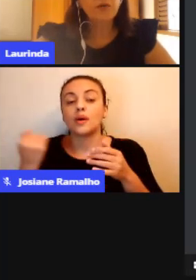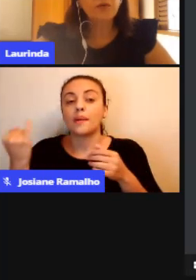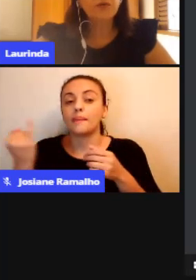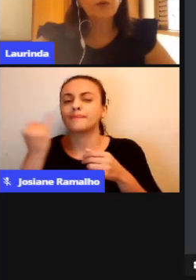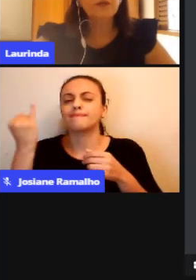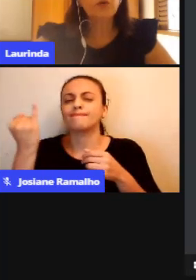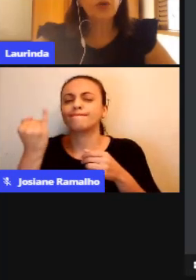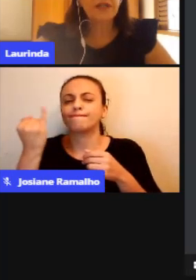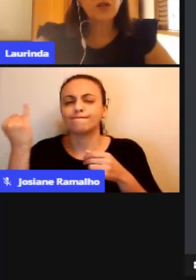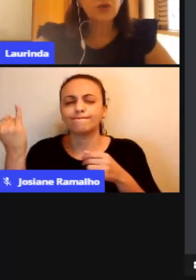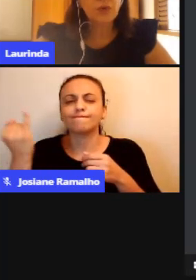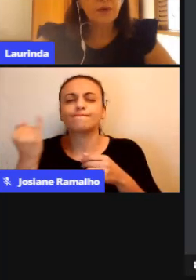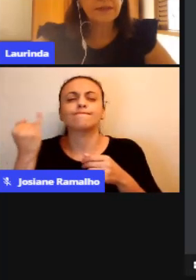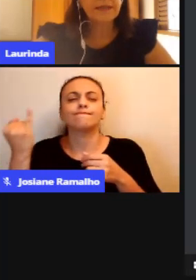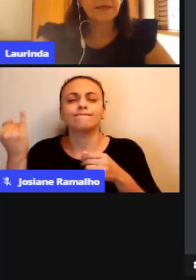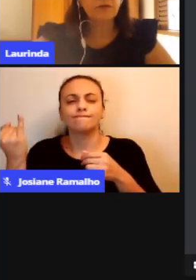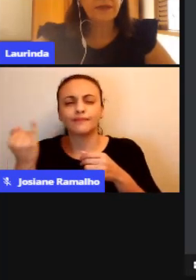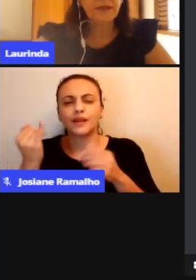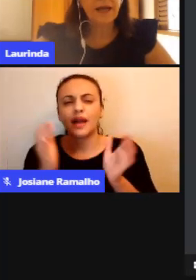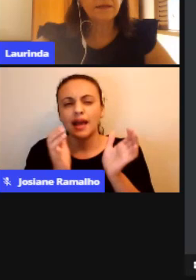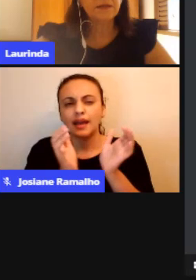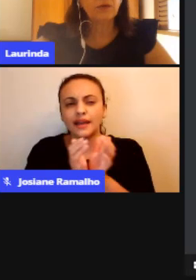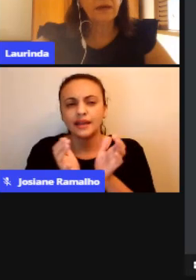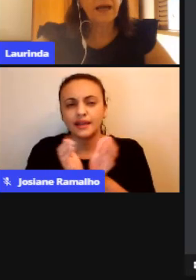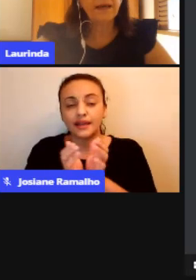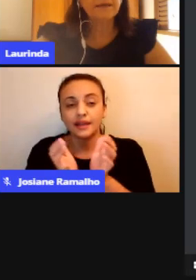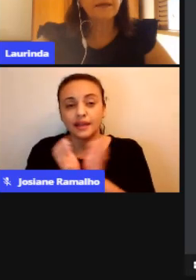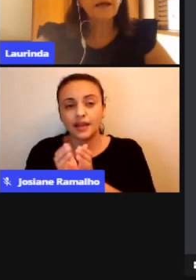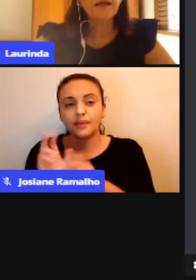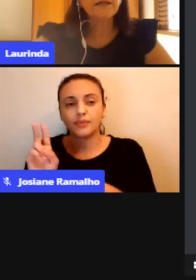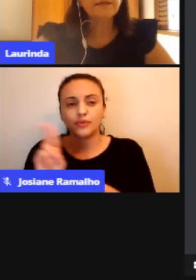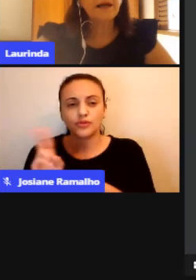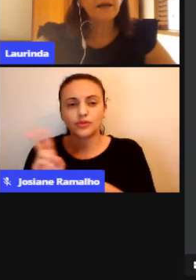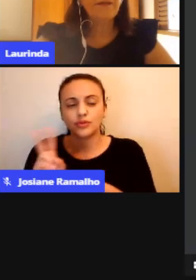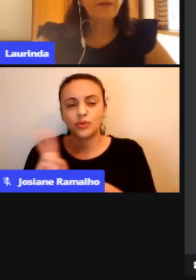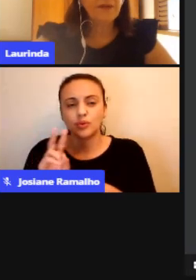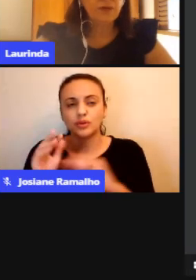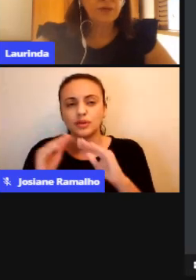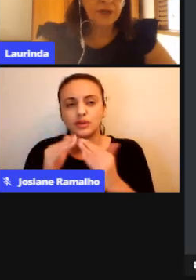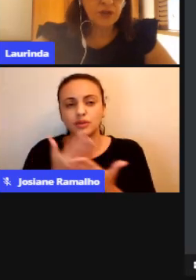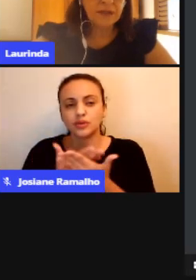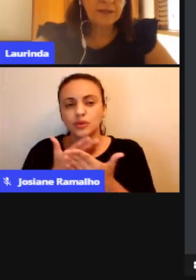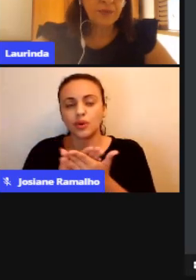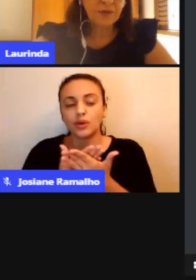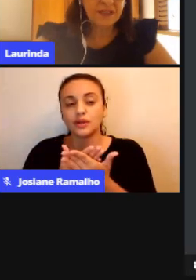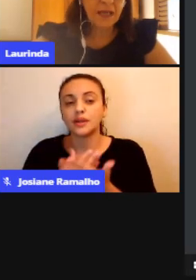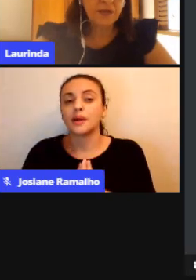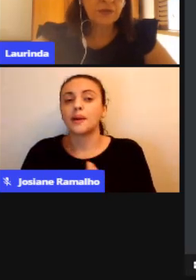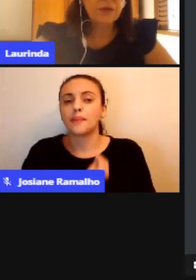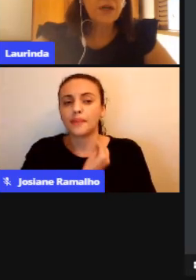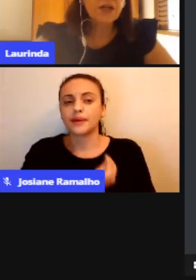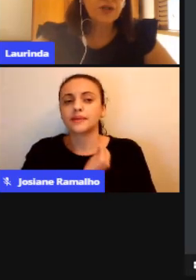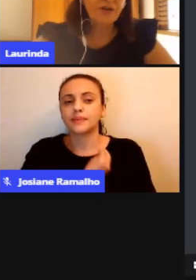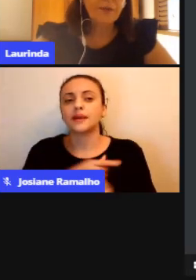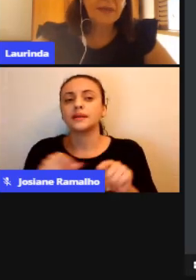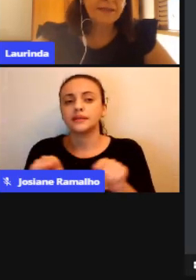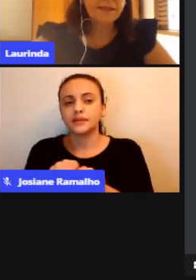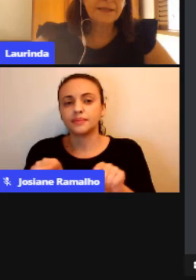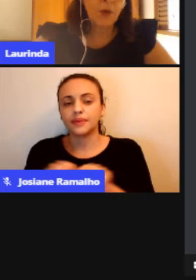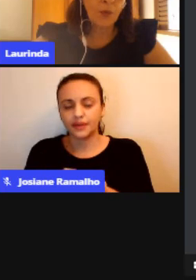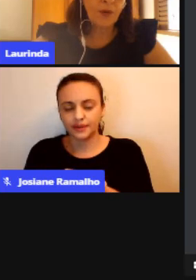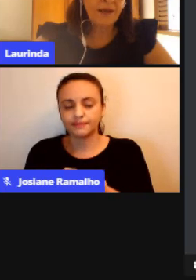né, todos os gestores das unidades escolares estarem envolvidos durante esse processo